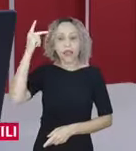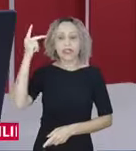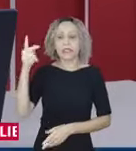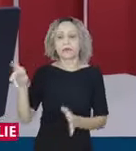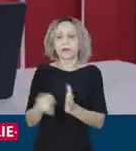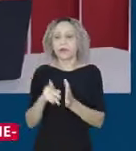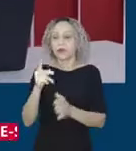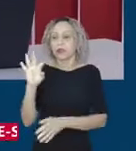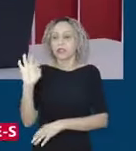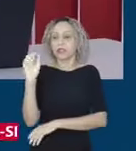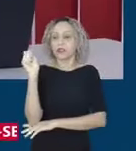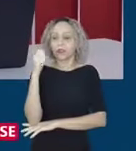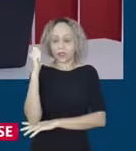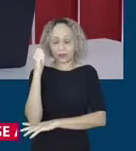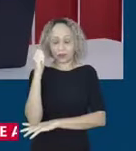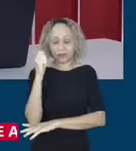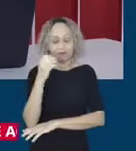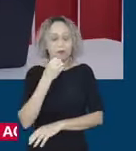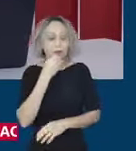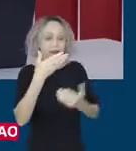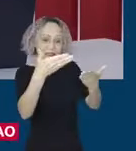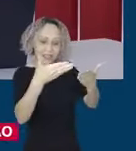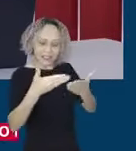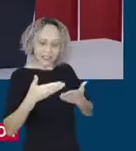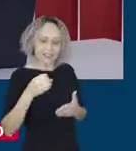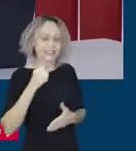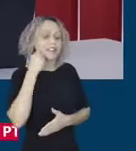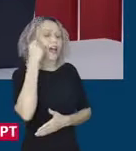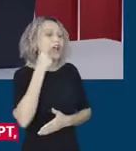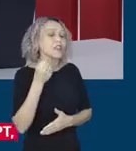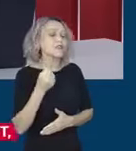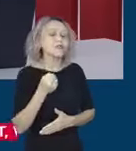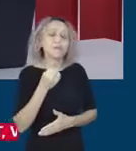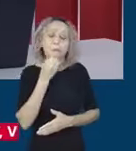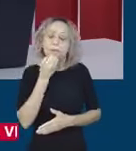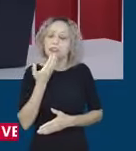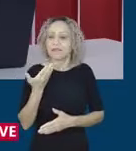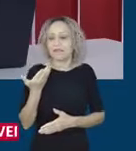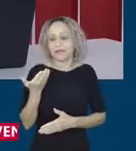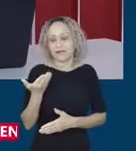dia, senador. Bem-vindo mais uma vez ao Jornal PT Brasil.